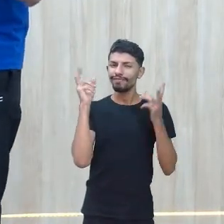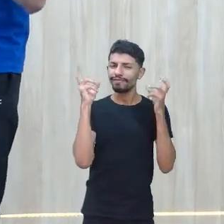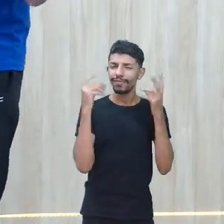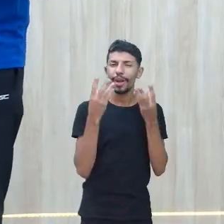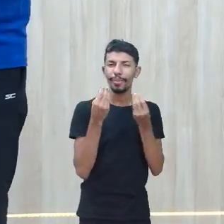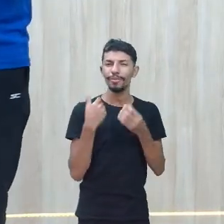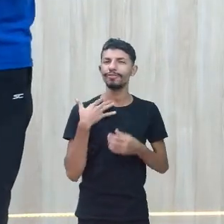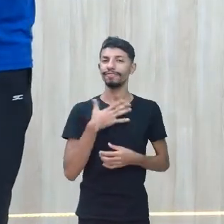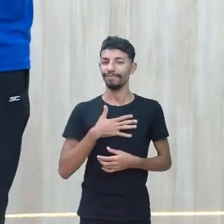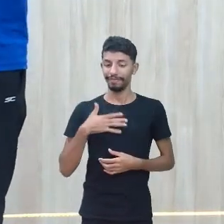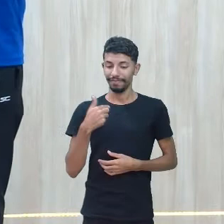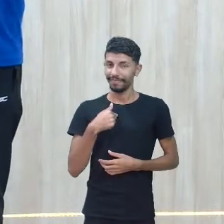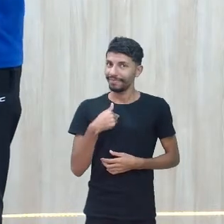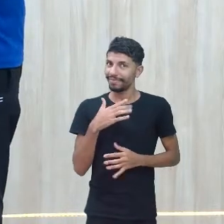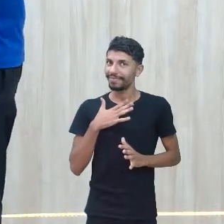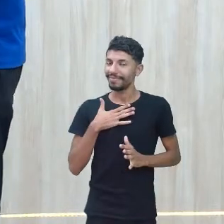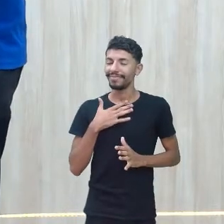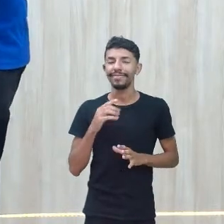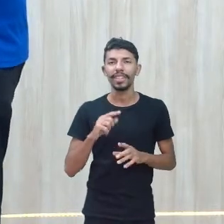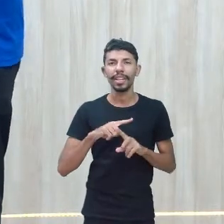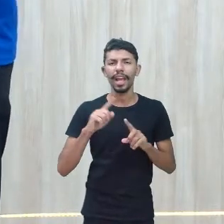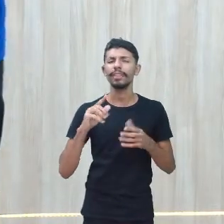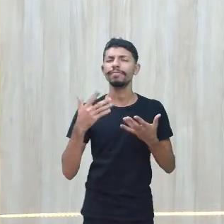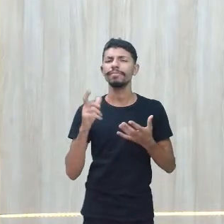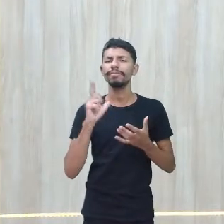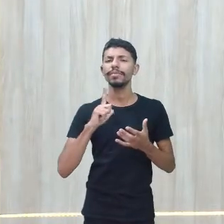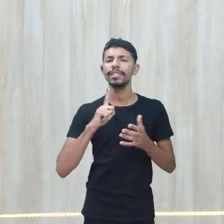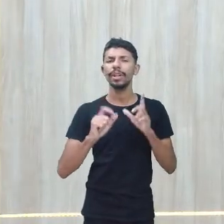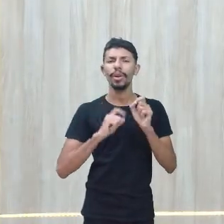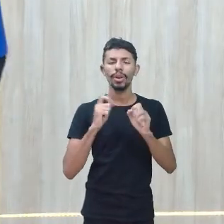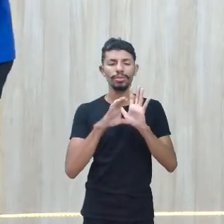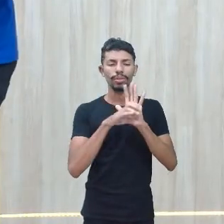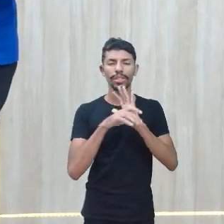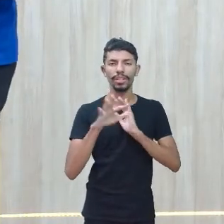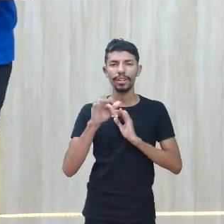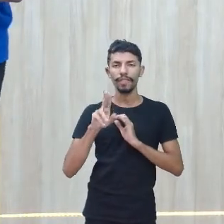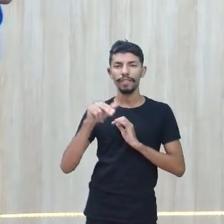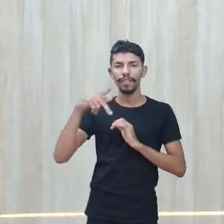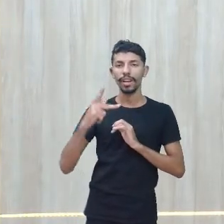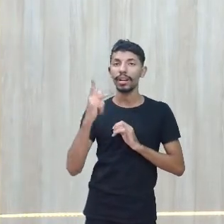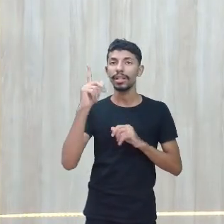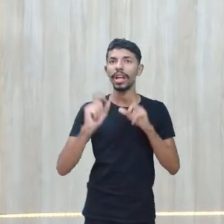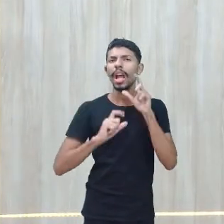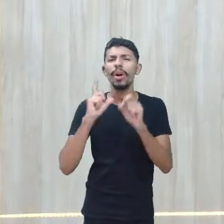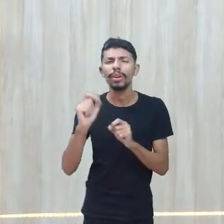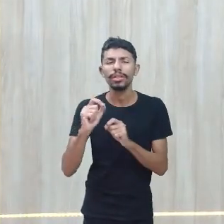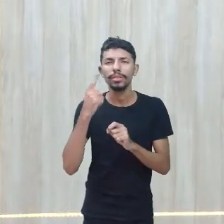E aí a gente tem um conceito de funk. E o que é funk? Funk é um gênero